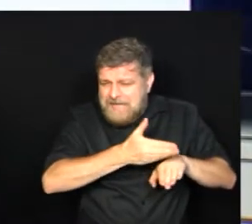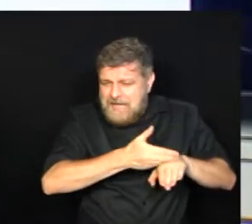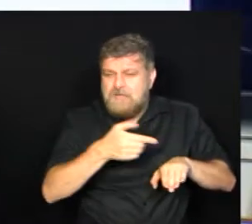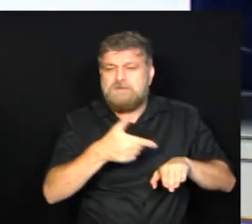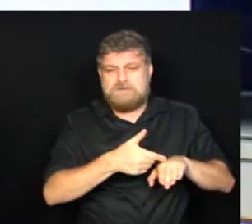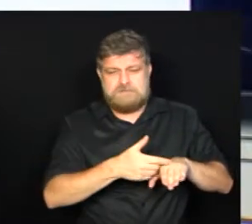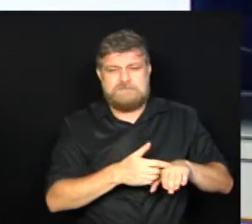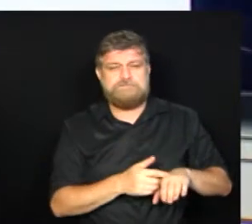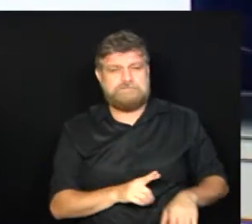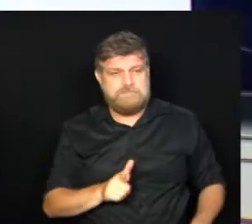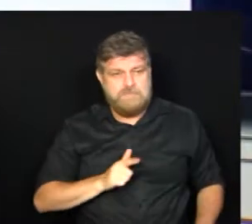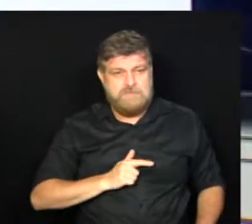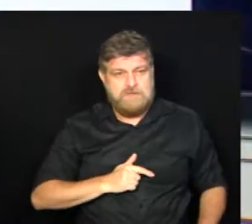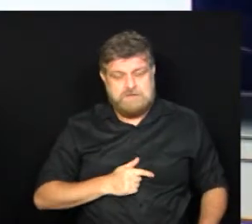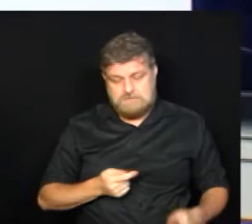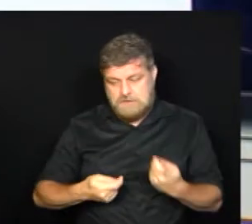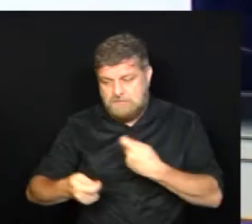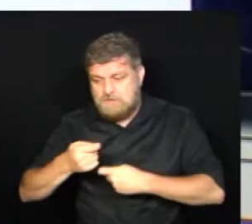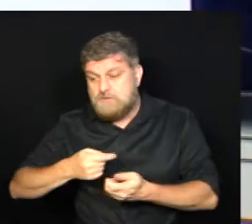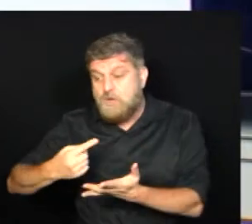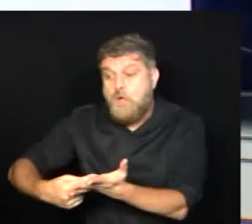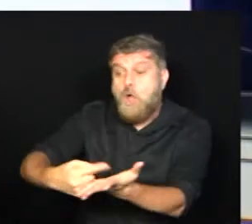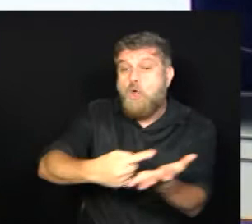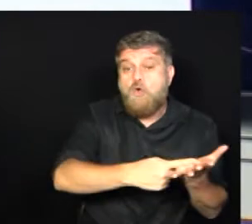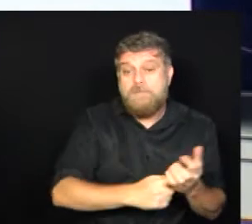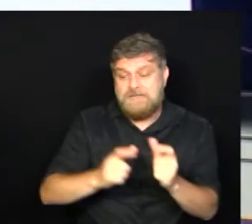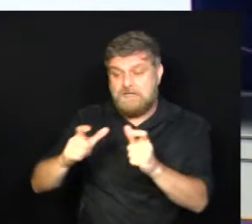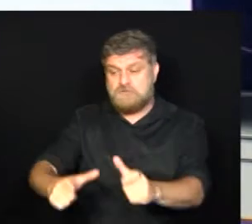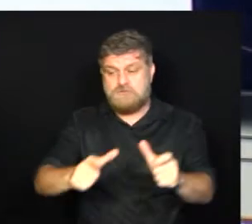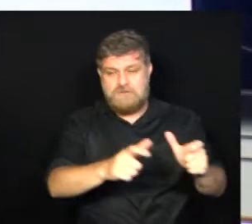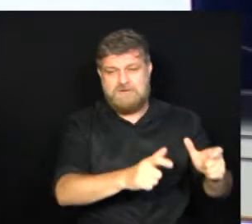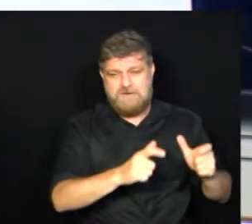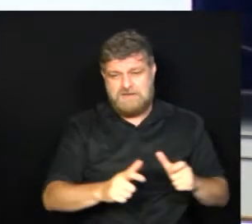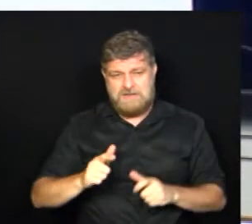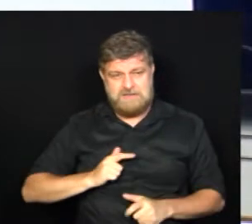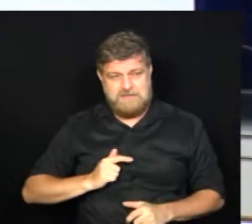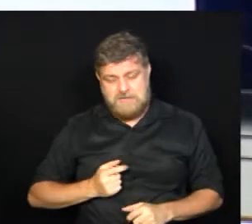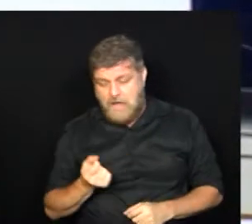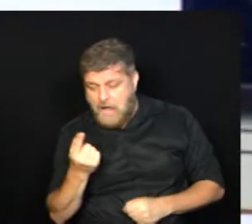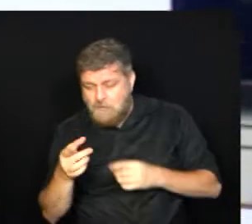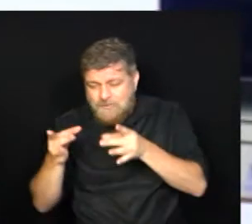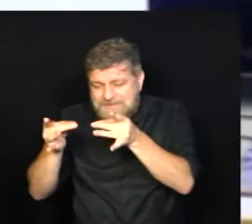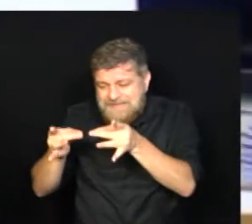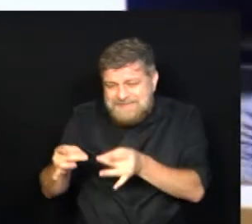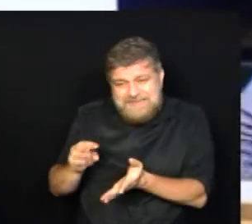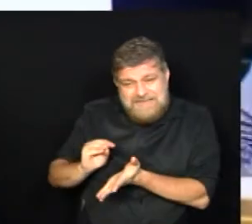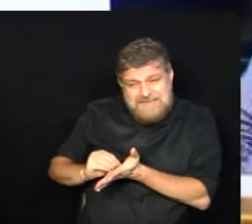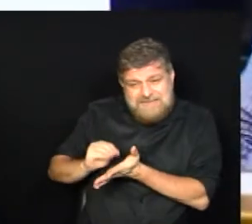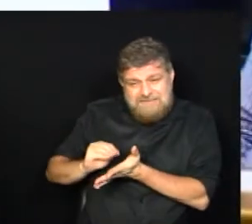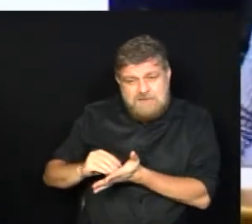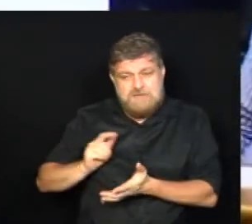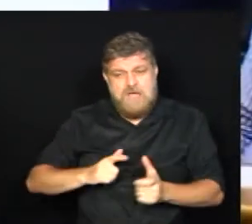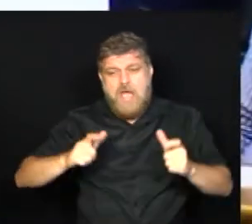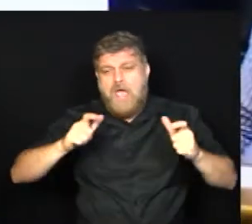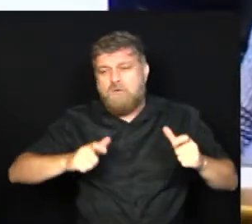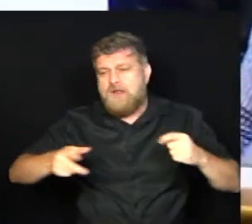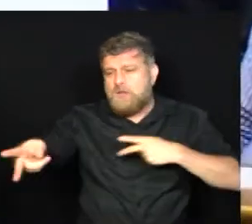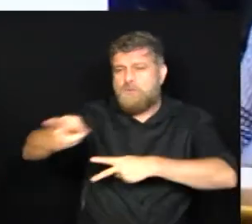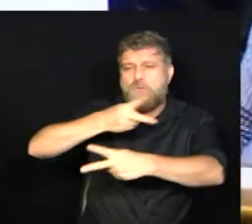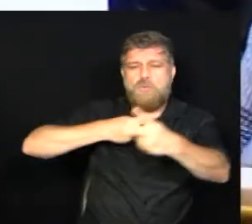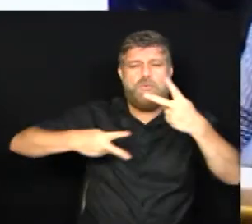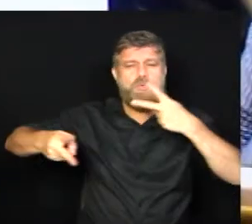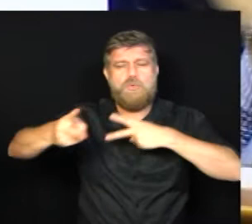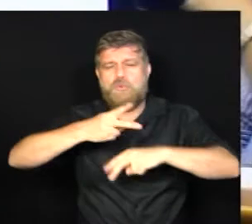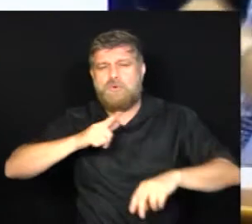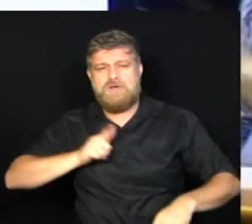gente está em negociação final, que já está totalmente definido, só faltam alguns detalhes, são amplos, arejados,